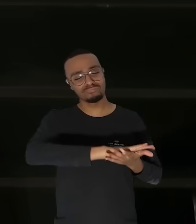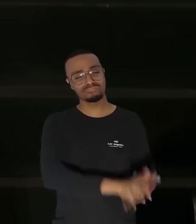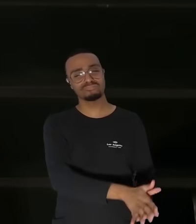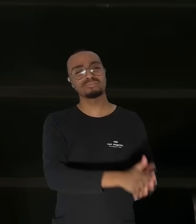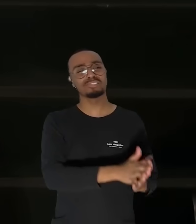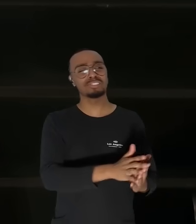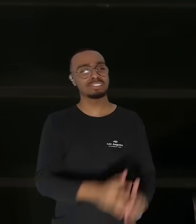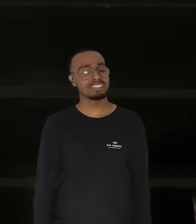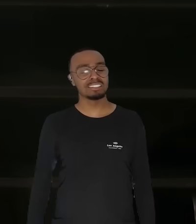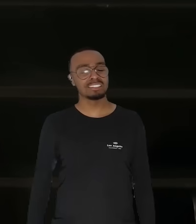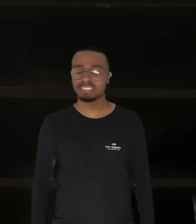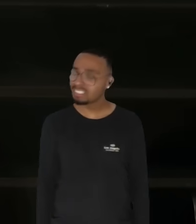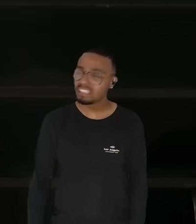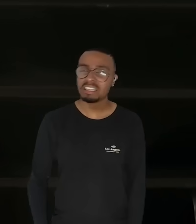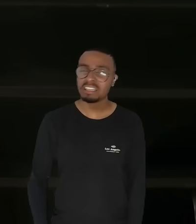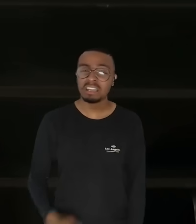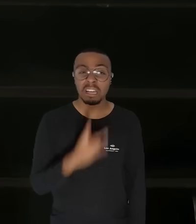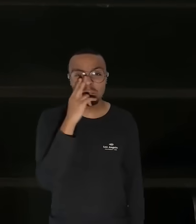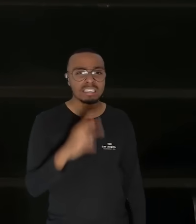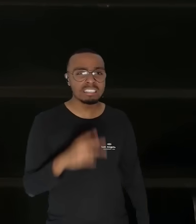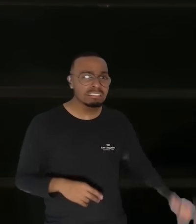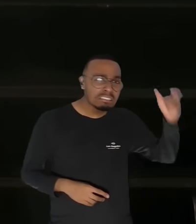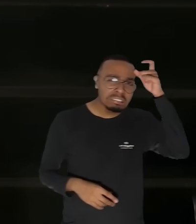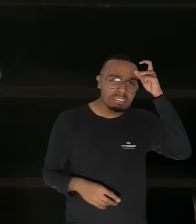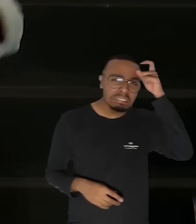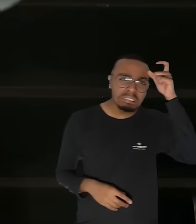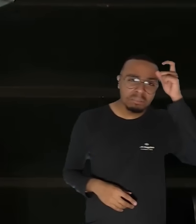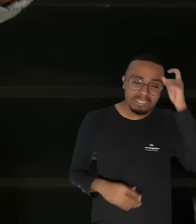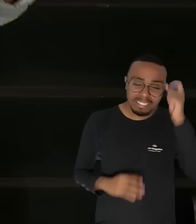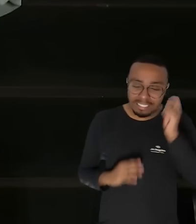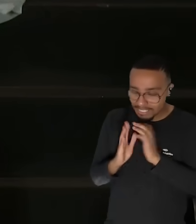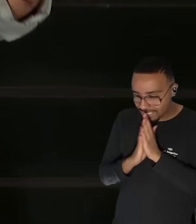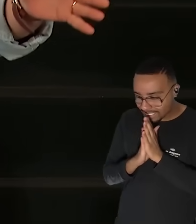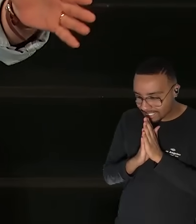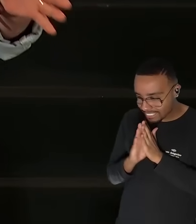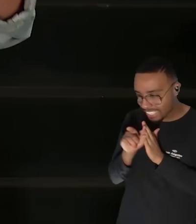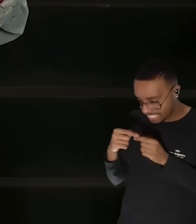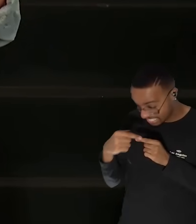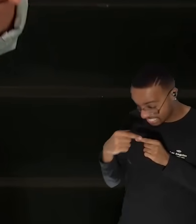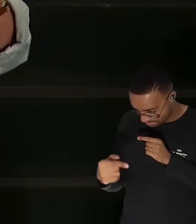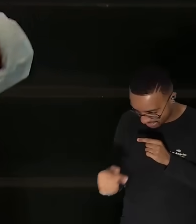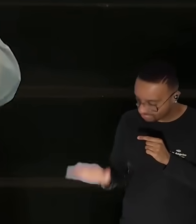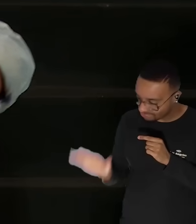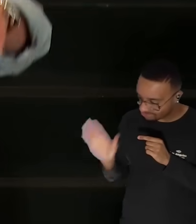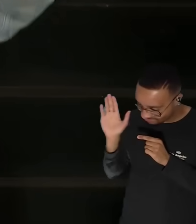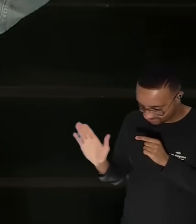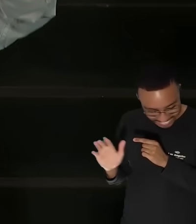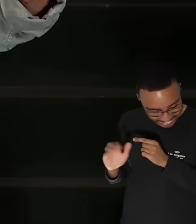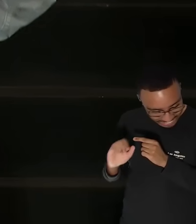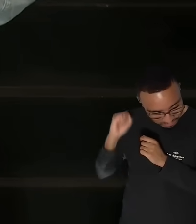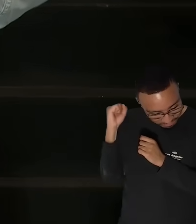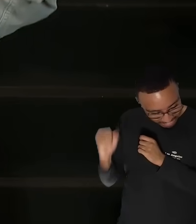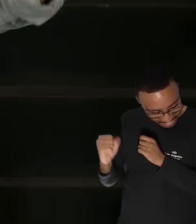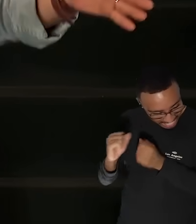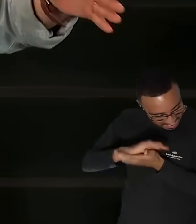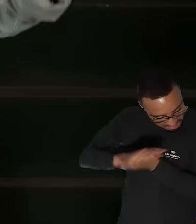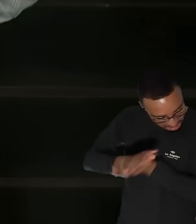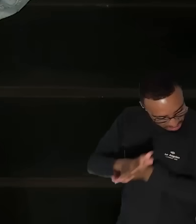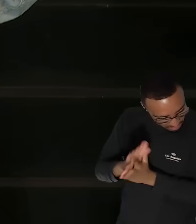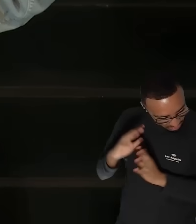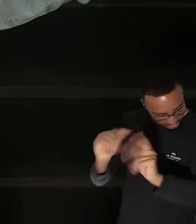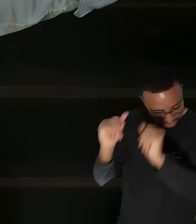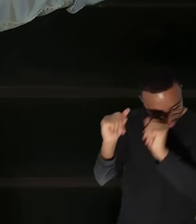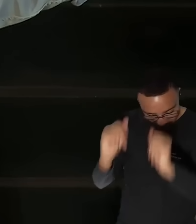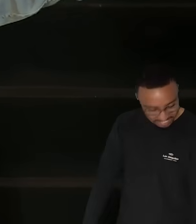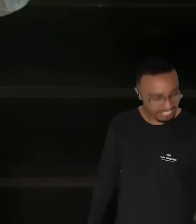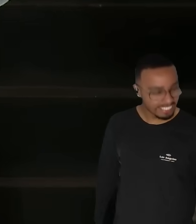a bomba, esperou chegar no dia D, que você falou, não vejo a hora de pegar essa folga, não vejo a hora de fazer essa viagem, não